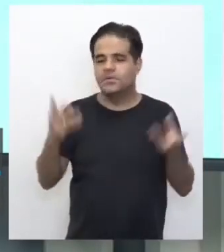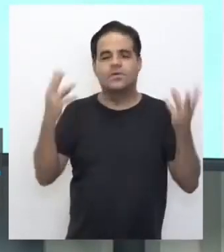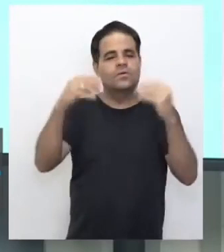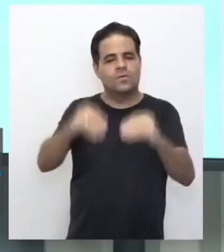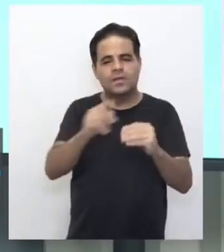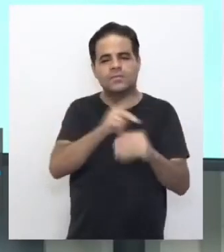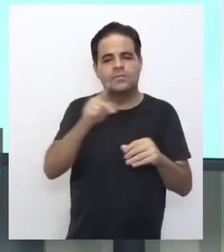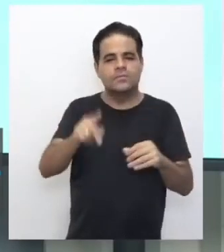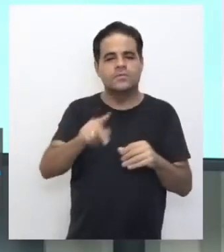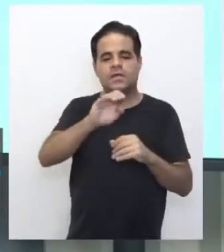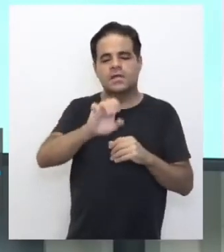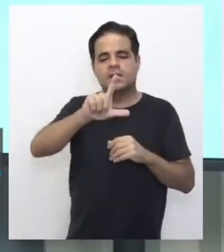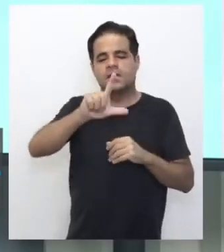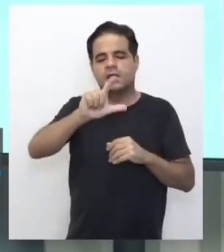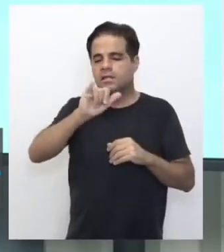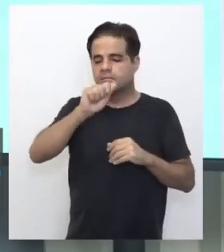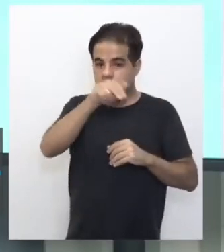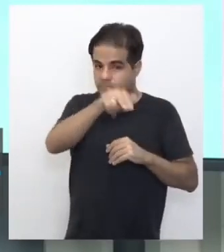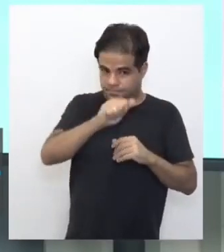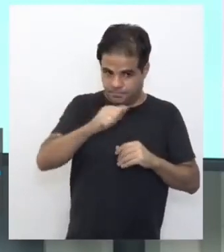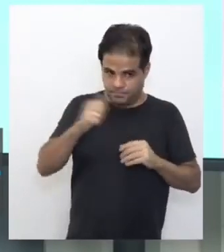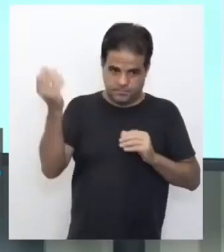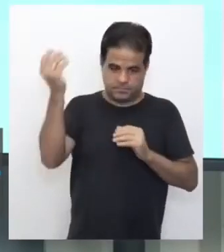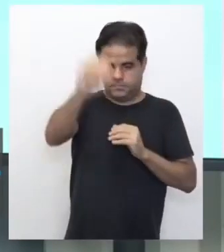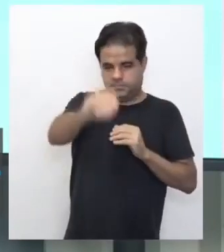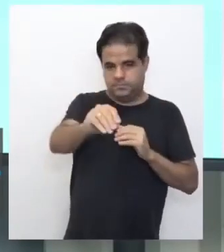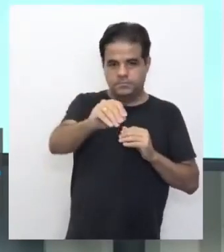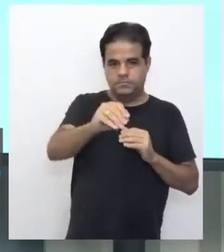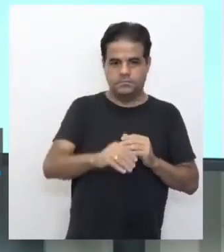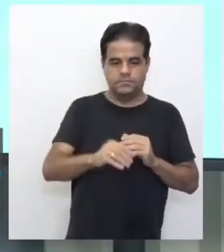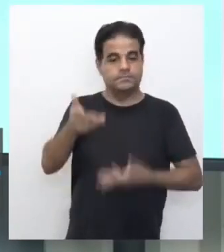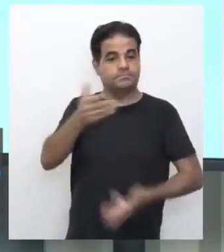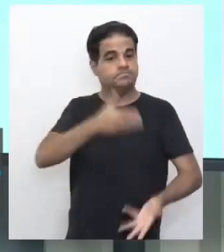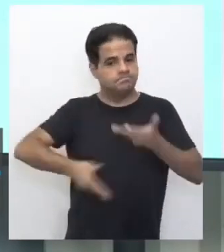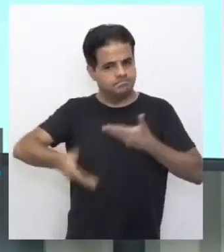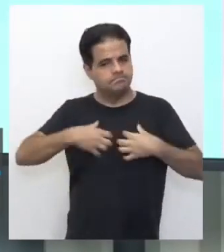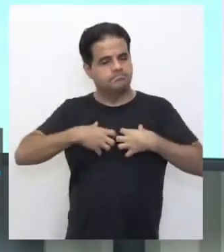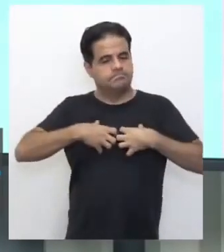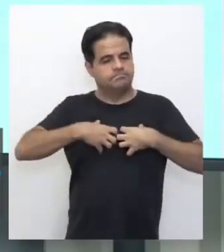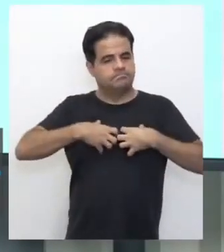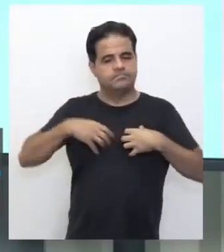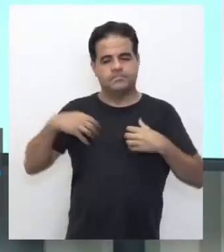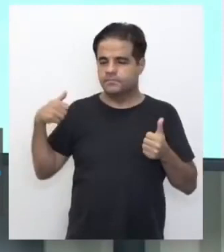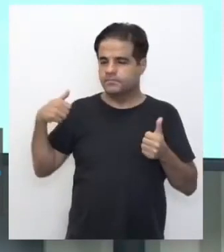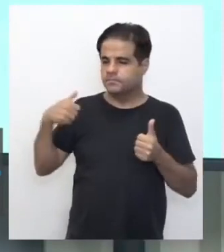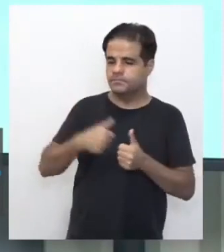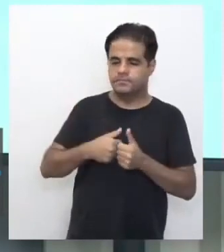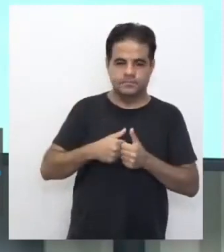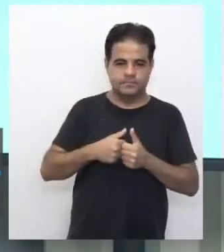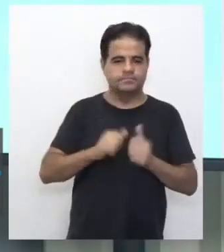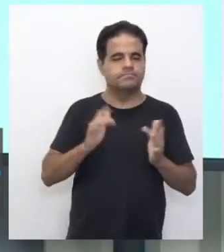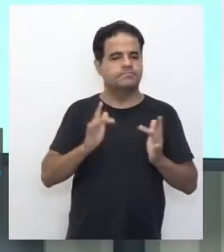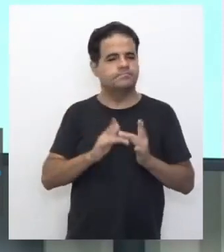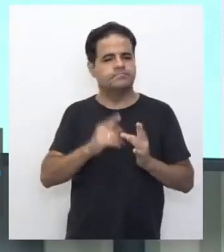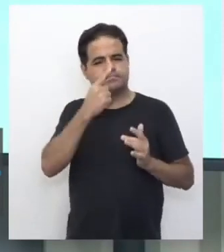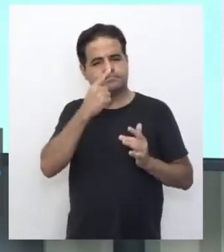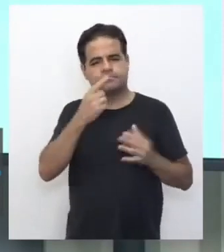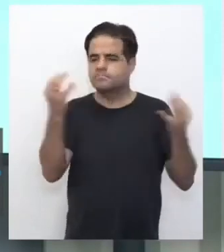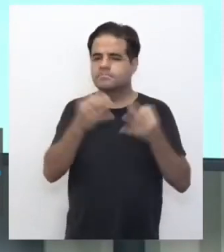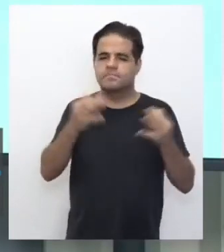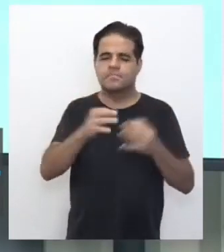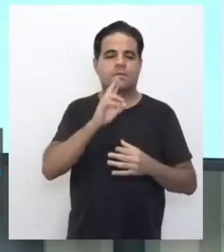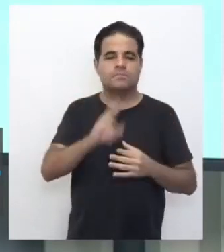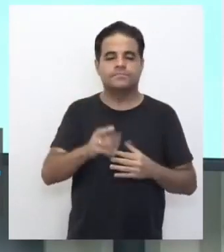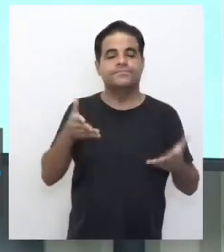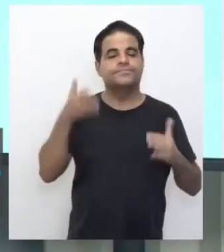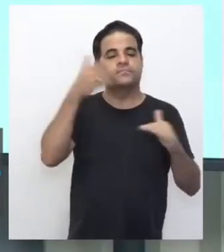A professora Eliana, só para não deixar de destacar, é uma relação de encantamento, de proximidade, de afinidade. Perfeita a resposta. Agora a gente